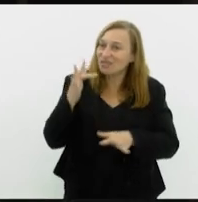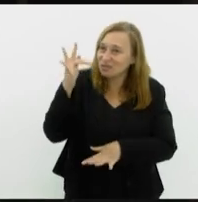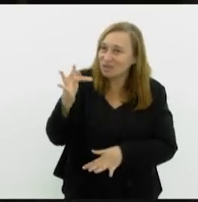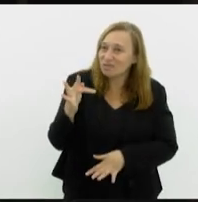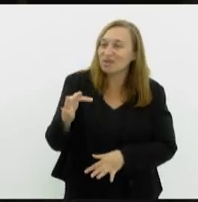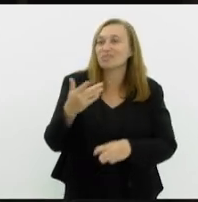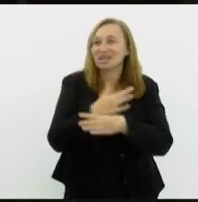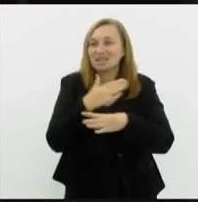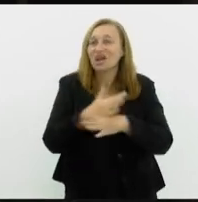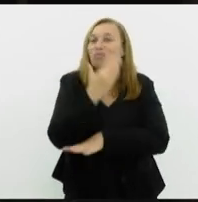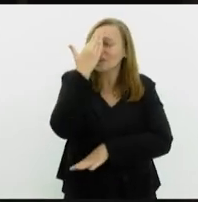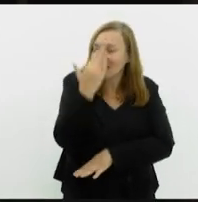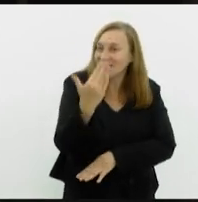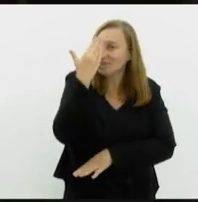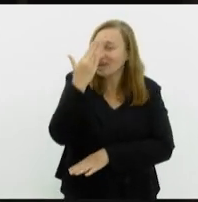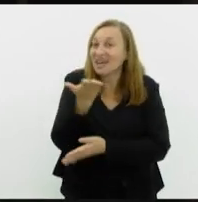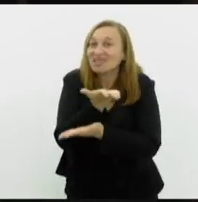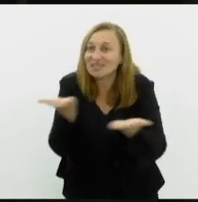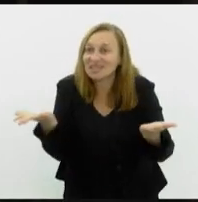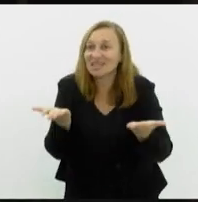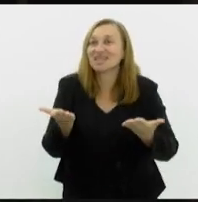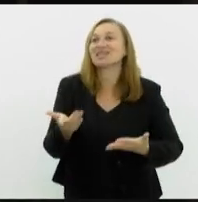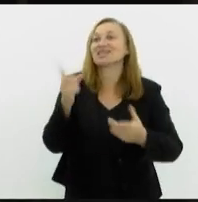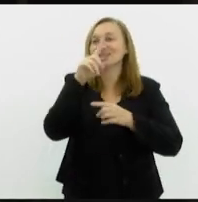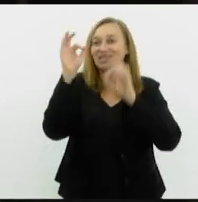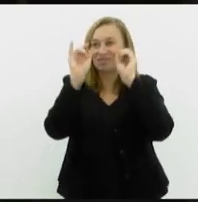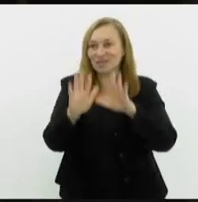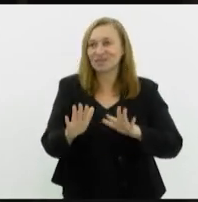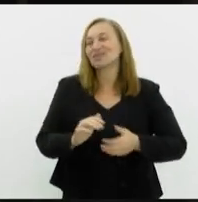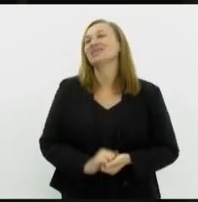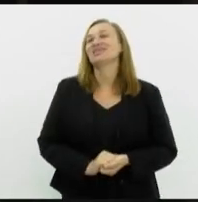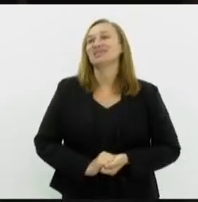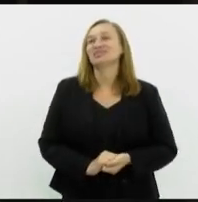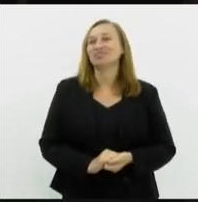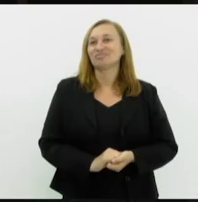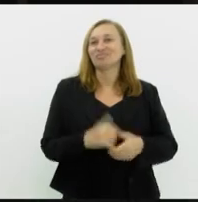Tá? Muito obrigado, obrigado a todos vocês. Fiquem com Deus.